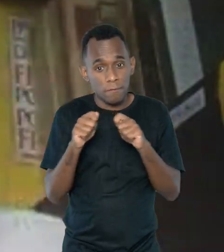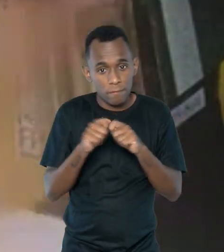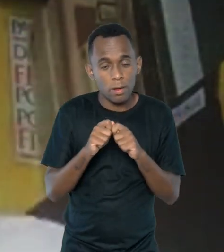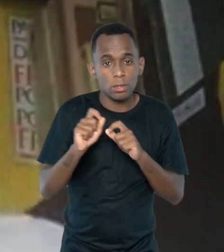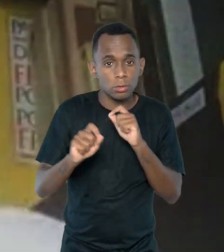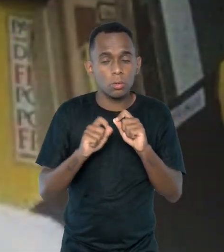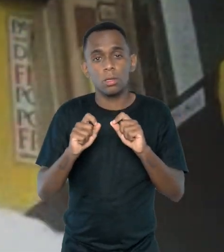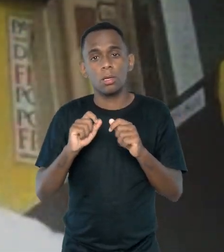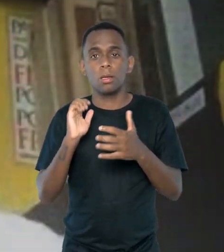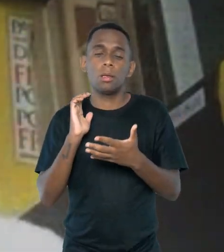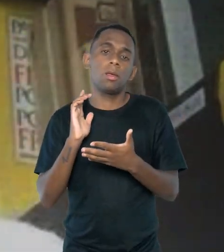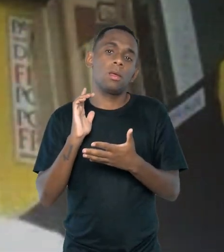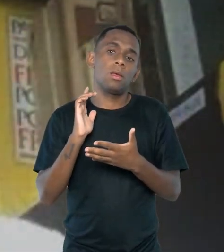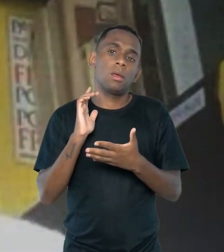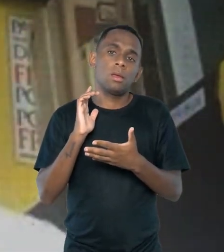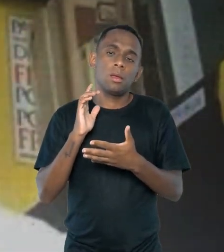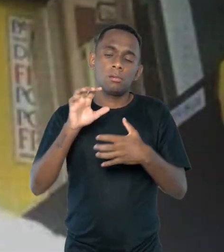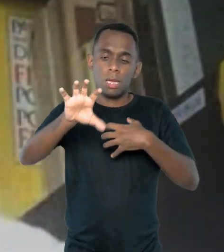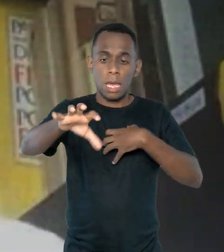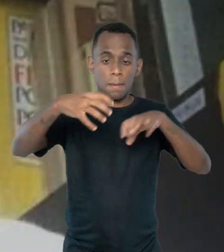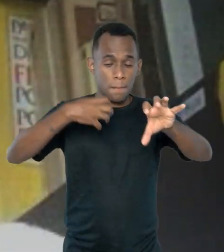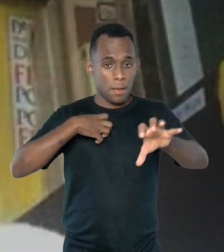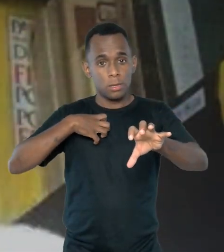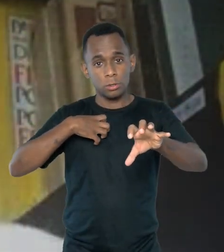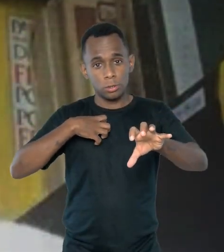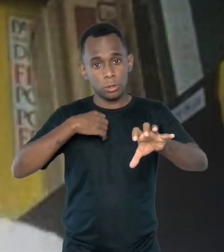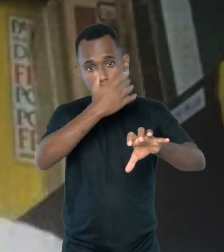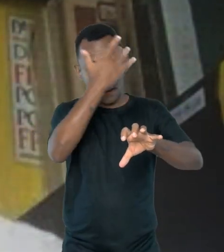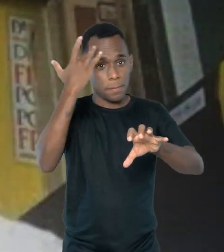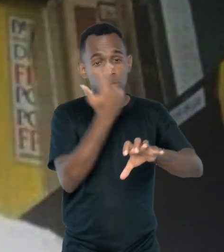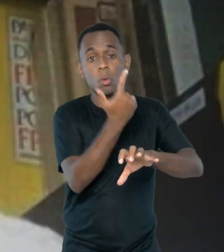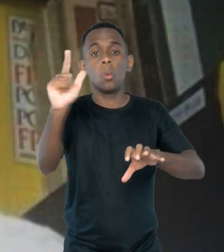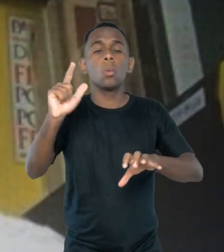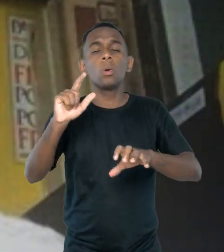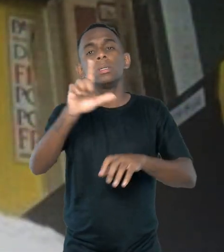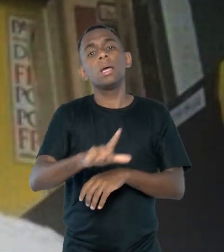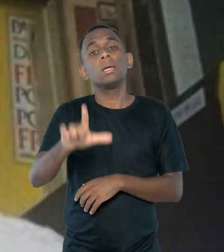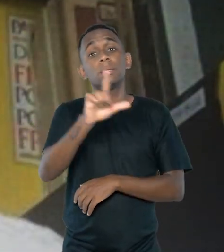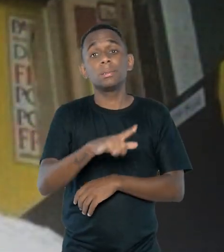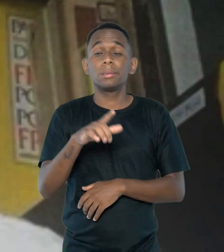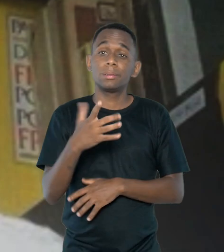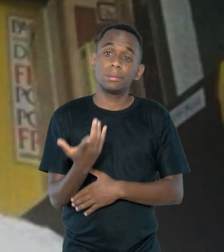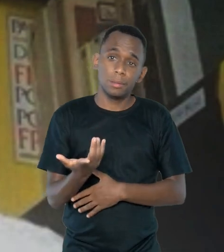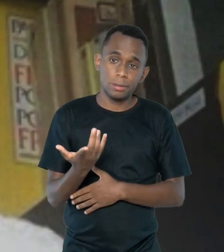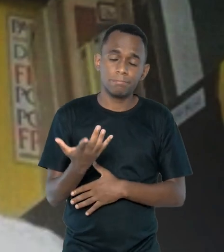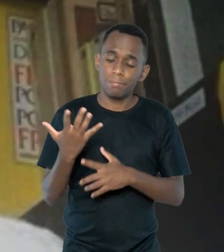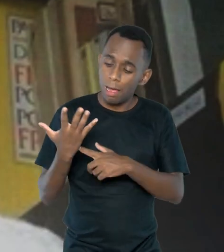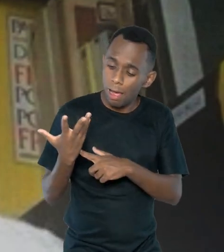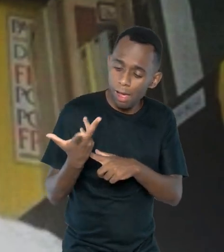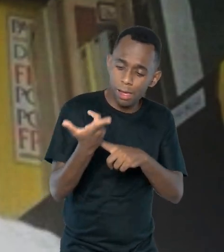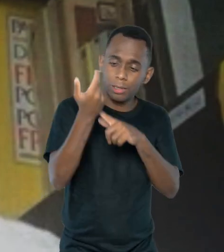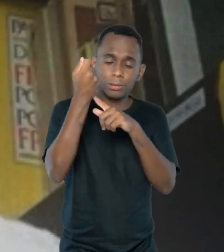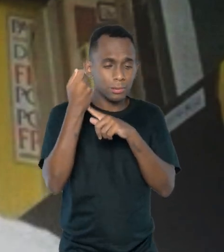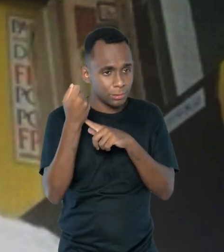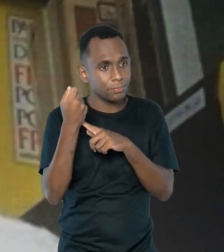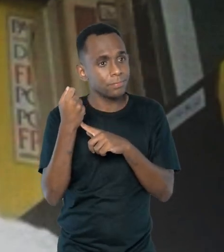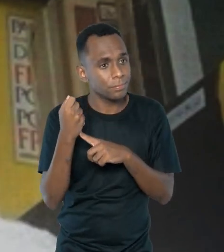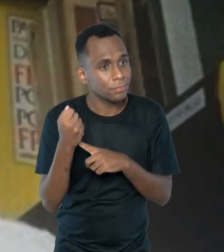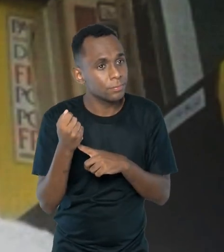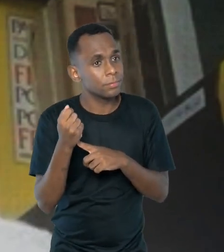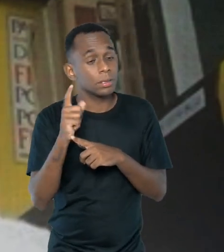faz se colocar no lugar do outro, nos colocarmos no lugar do outro. A literatura, as